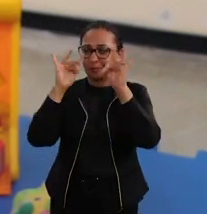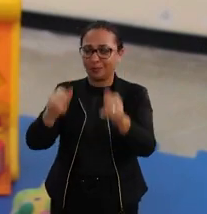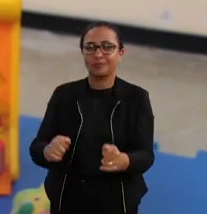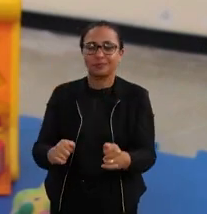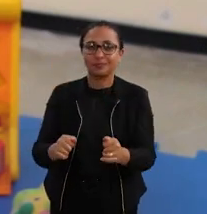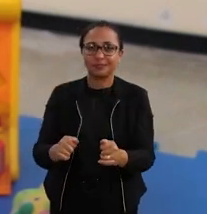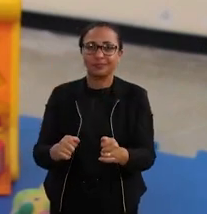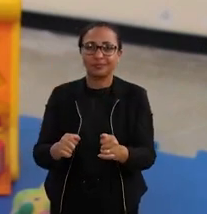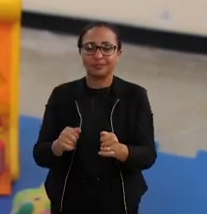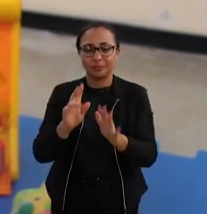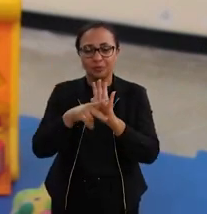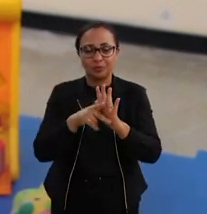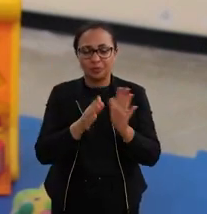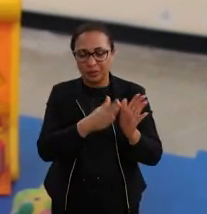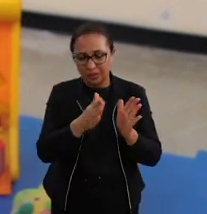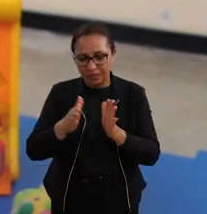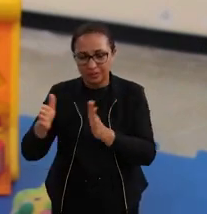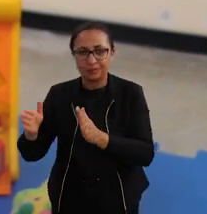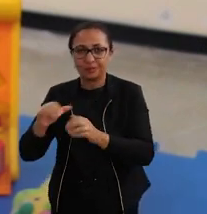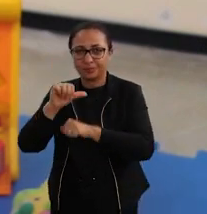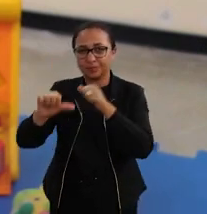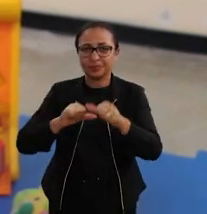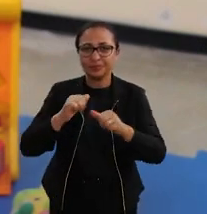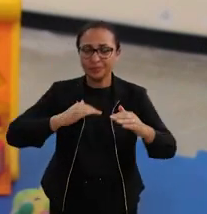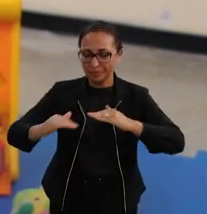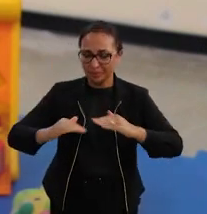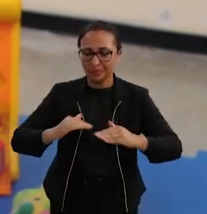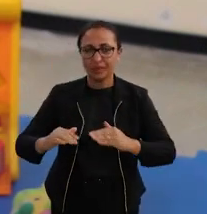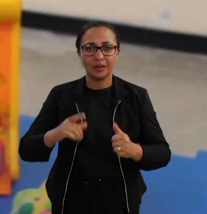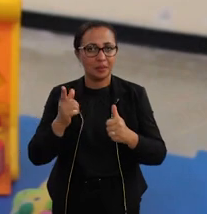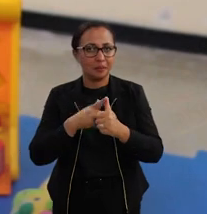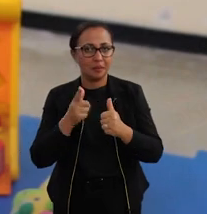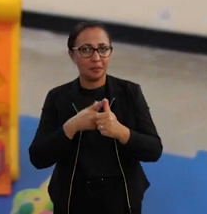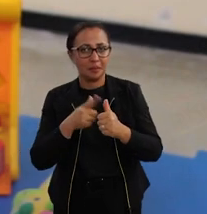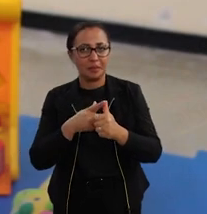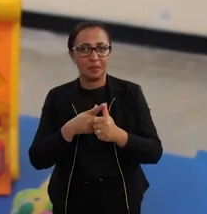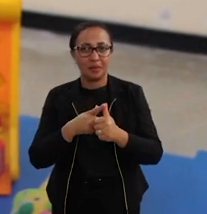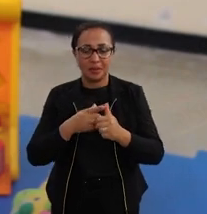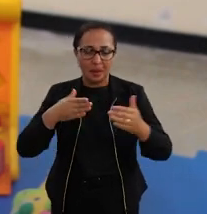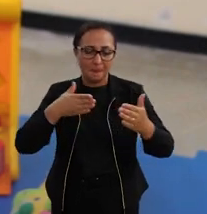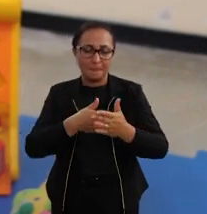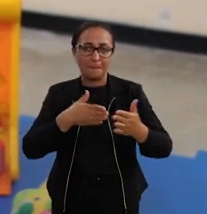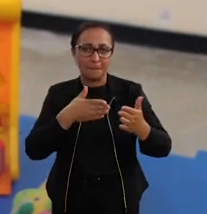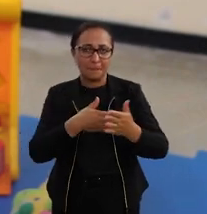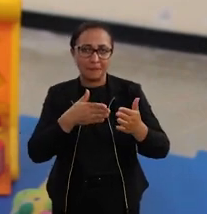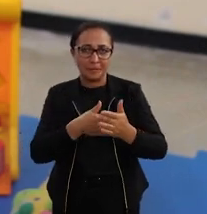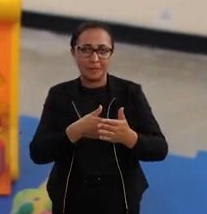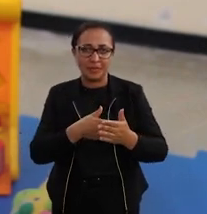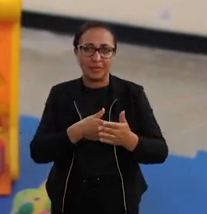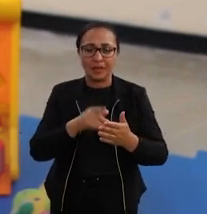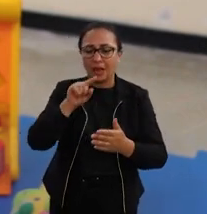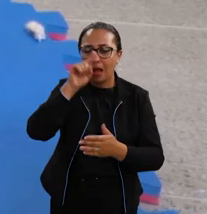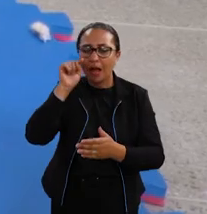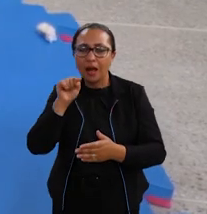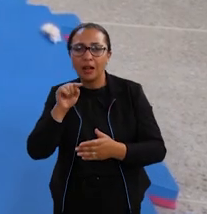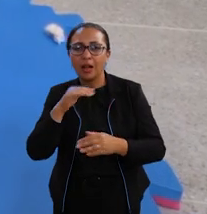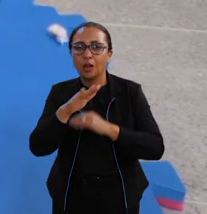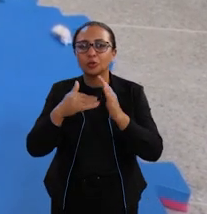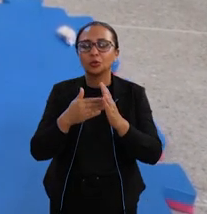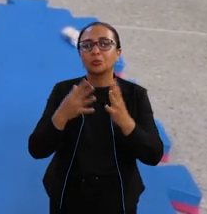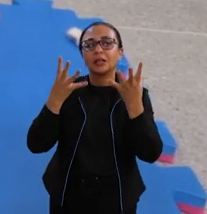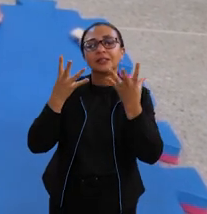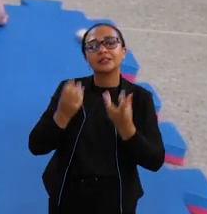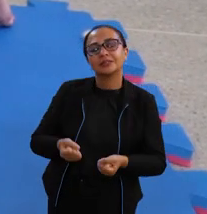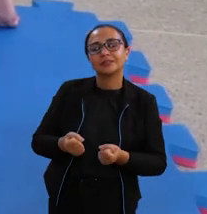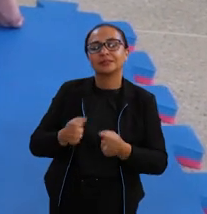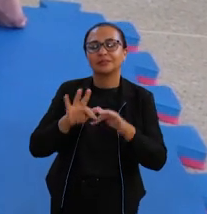na puericultura, né? Nesse segmento do desempenho motor? Primeiro, uma das barreiras é a questão da